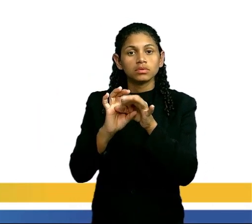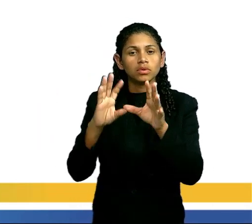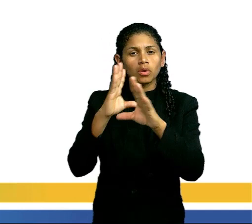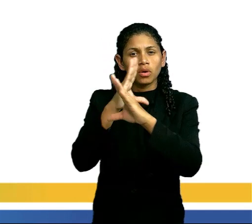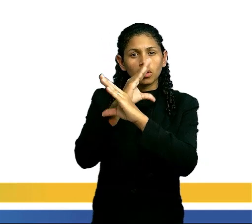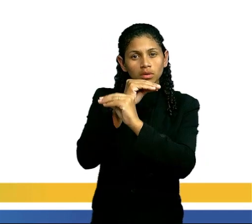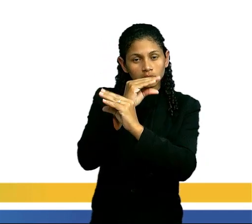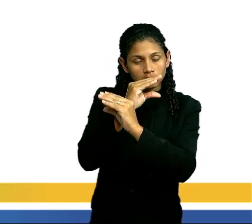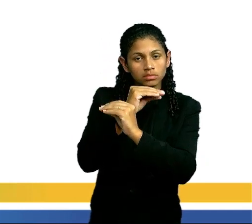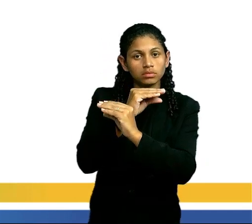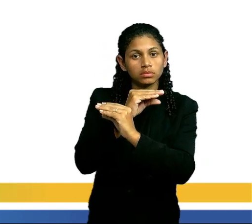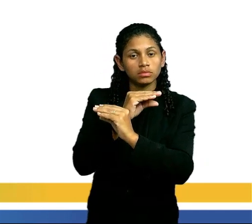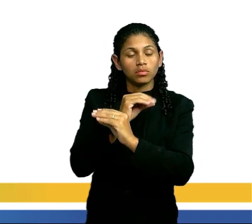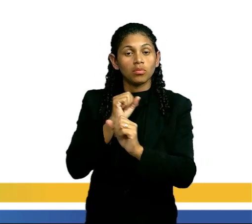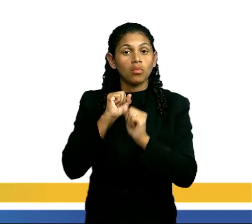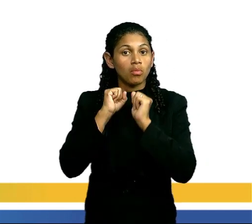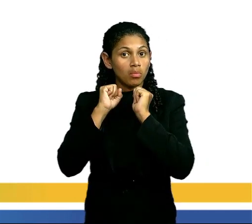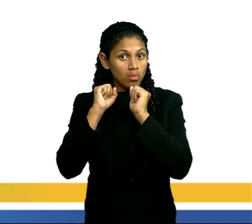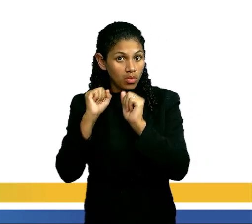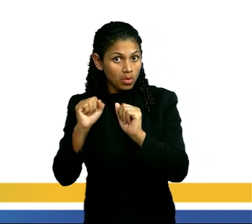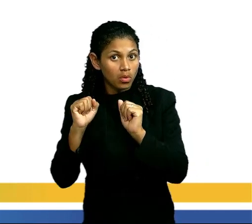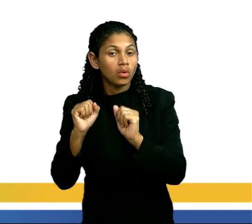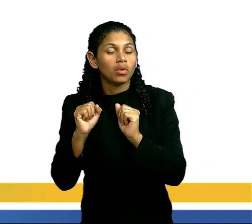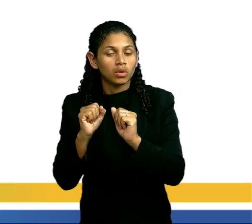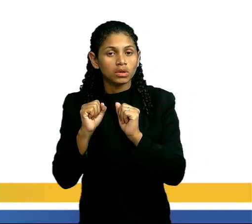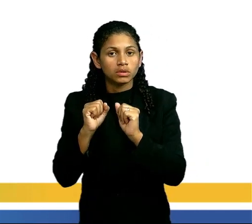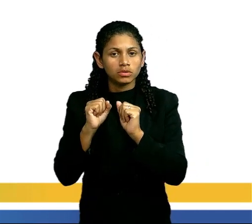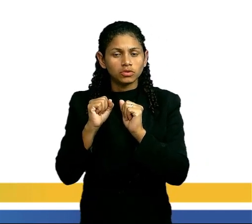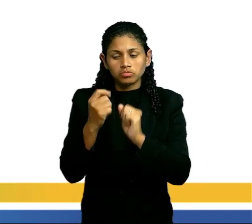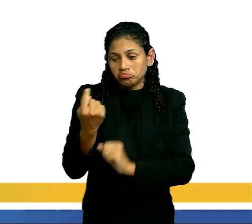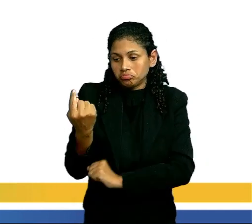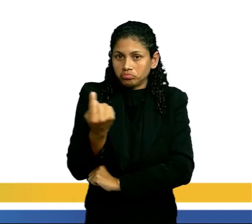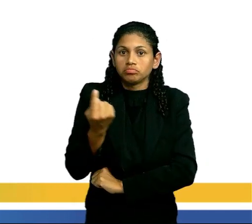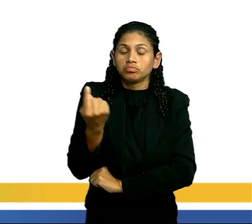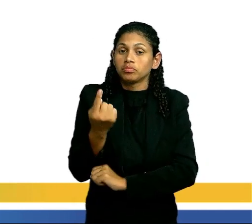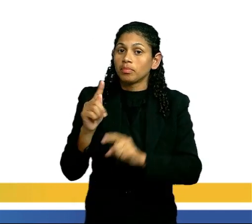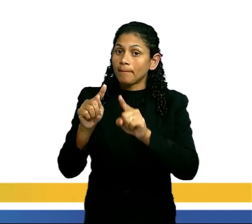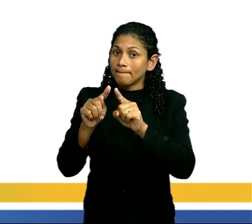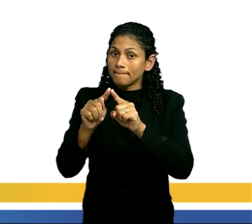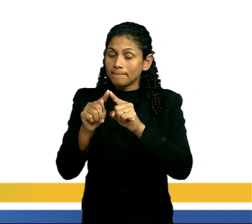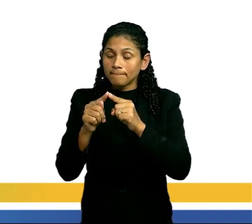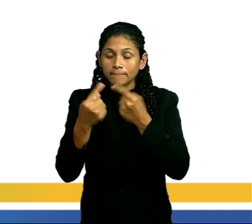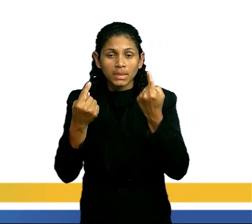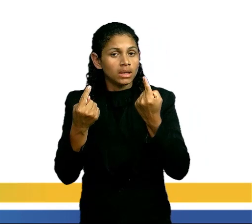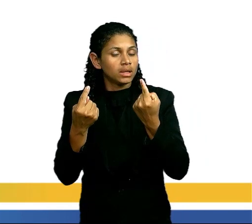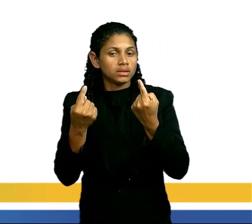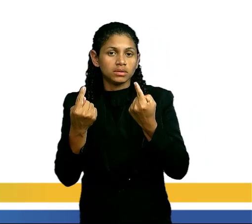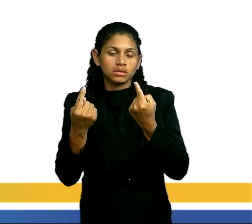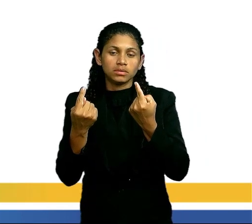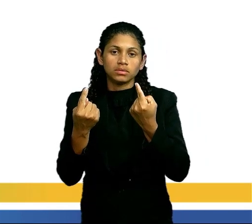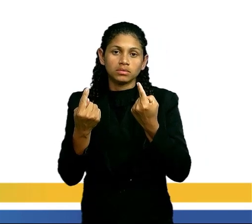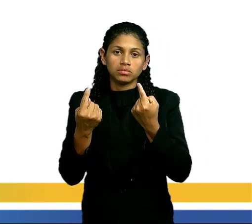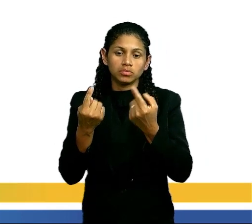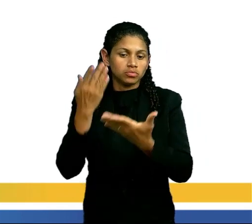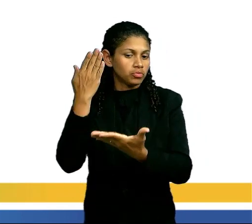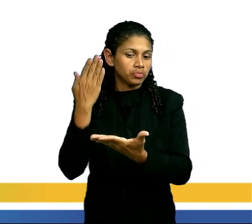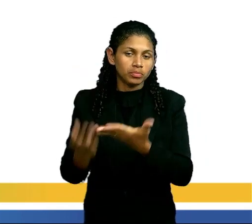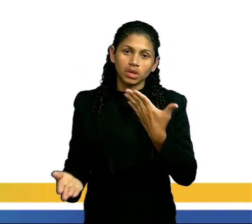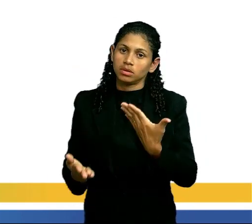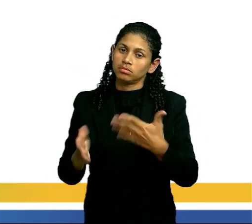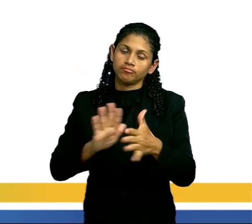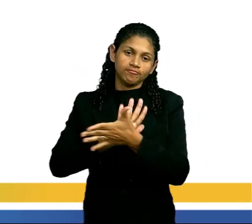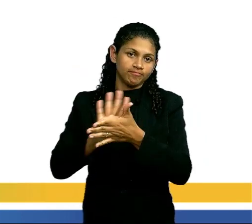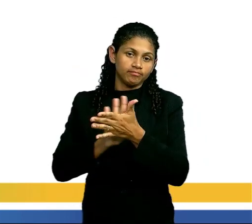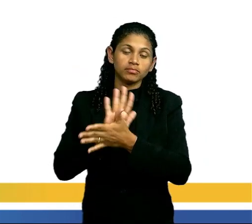podem ser isolados. Isso, no entanto, não acarreta perda da unidade de sentido que